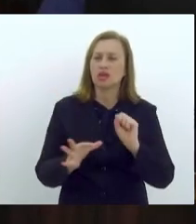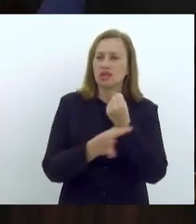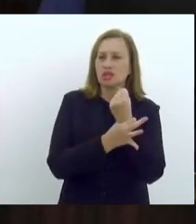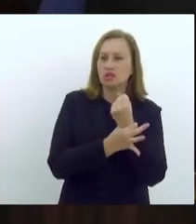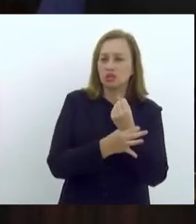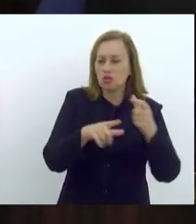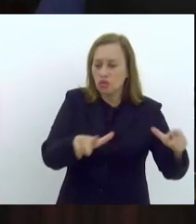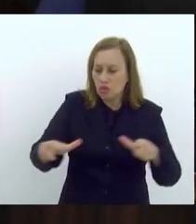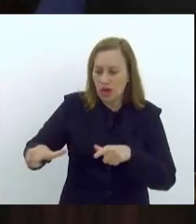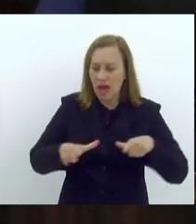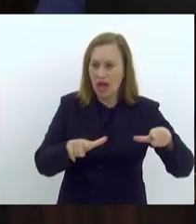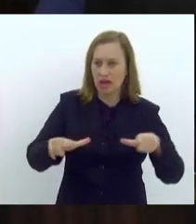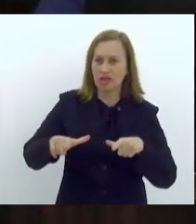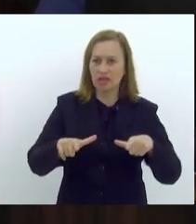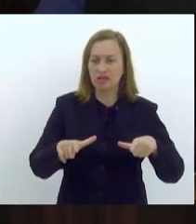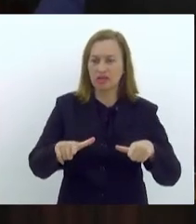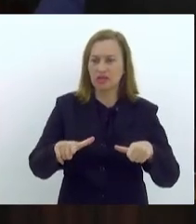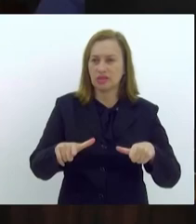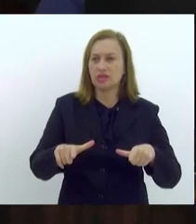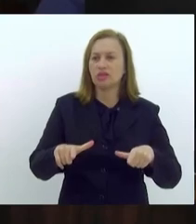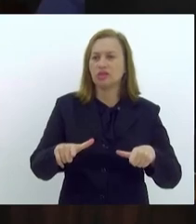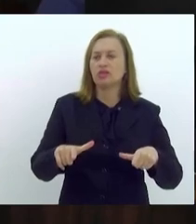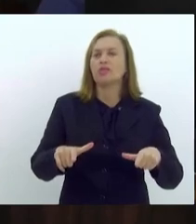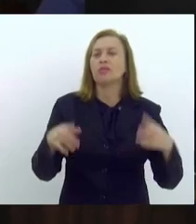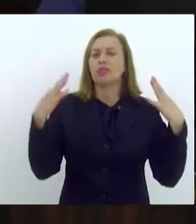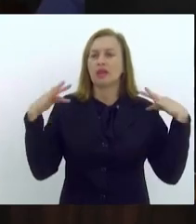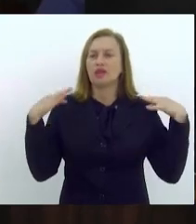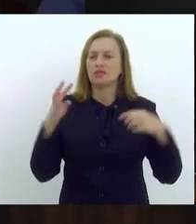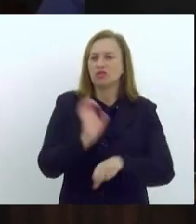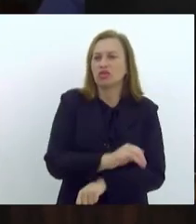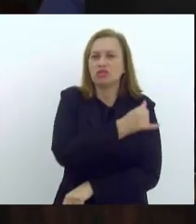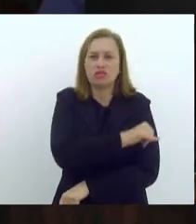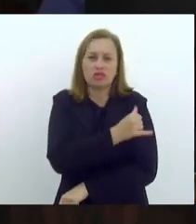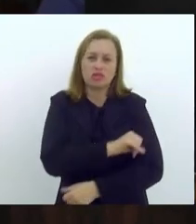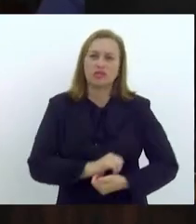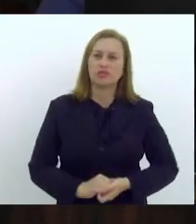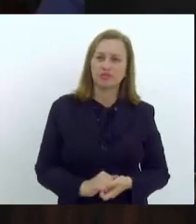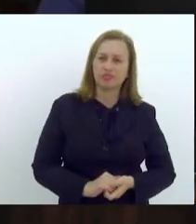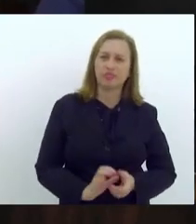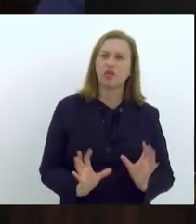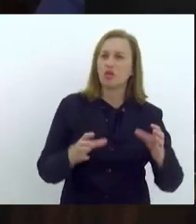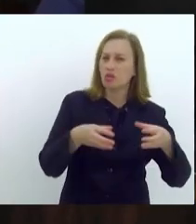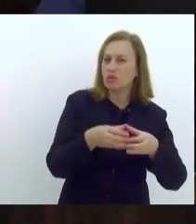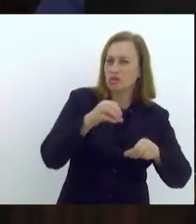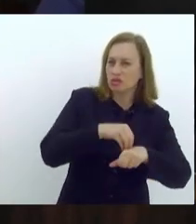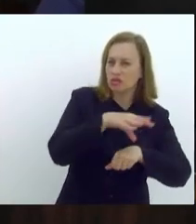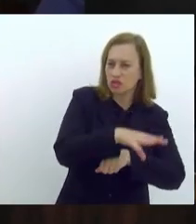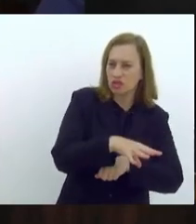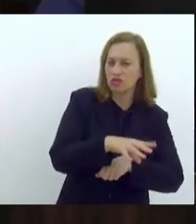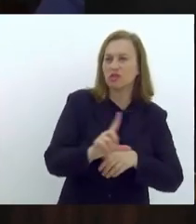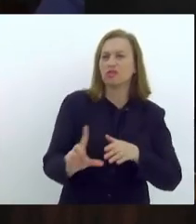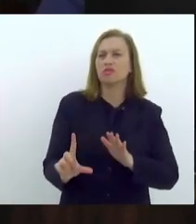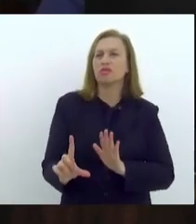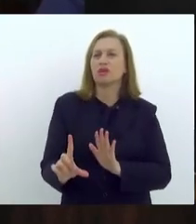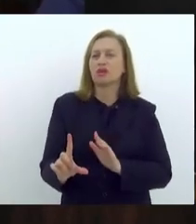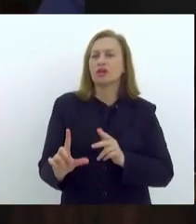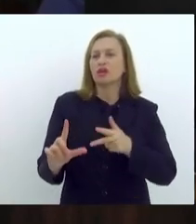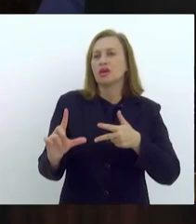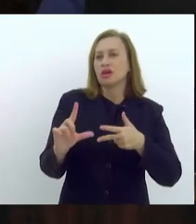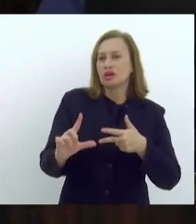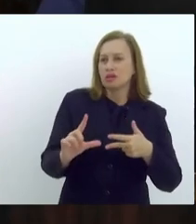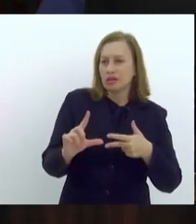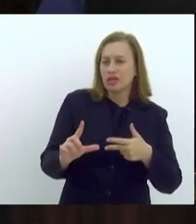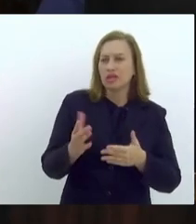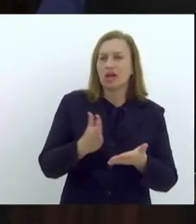turísticos no âmbito do estado do Rio de Janeiro. Parecido a comissão de indicações legislativas favorável,